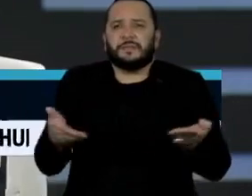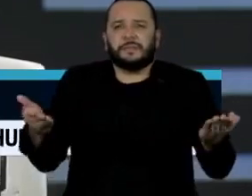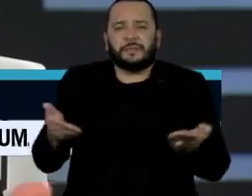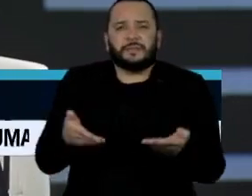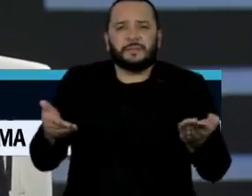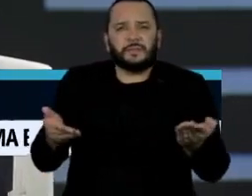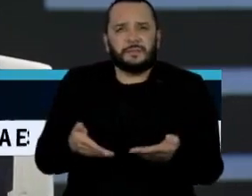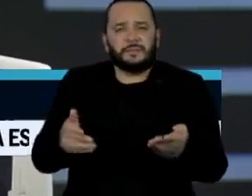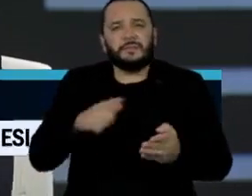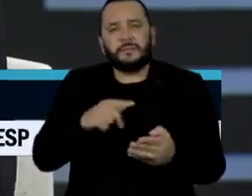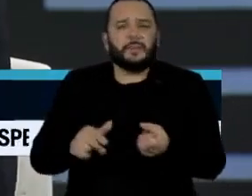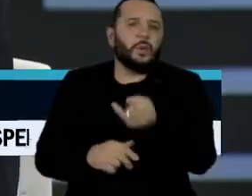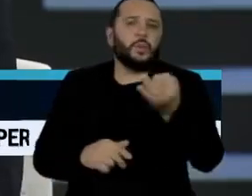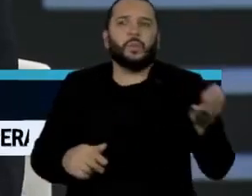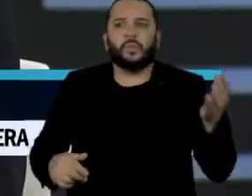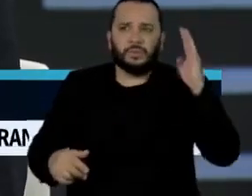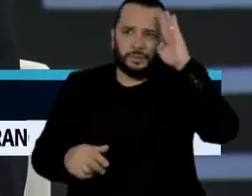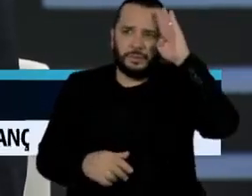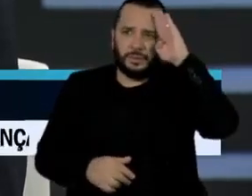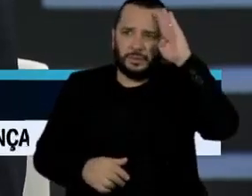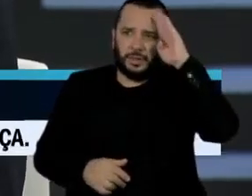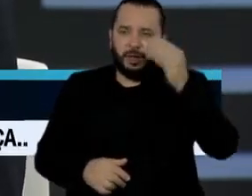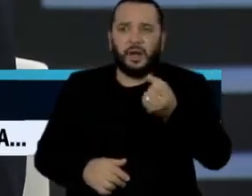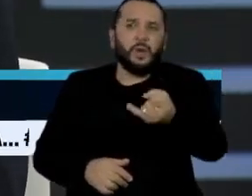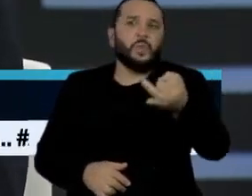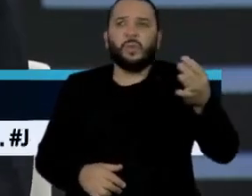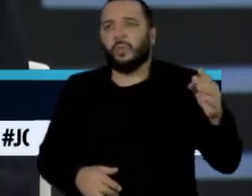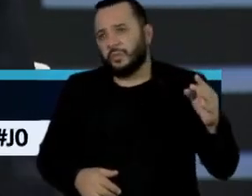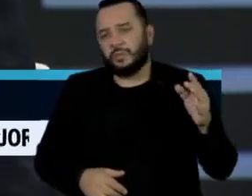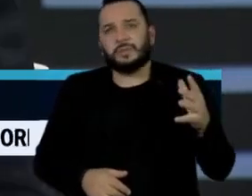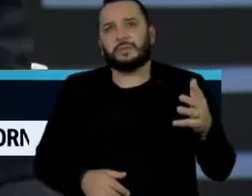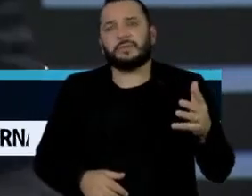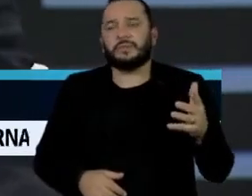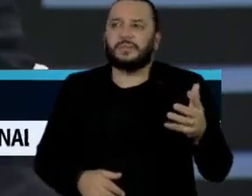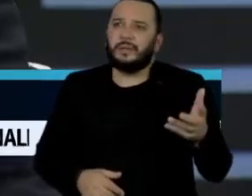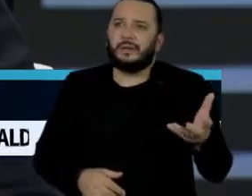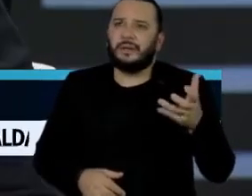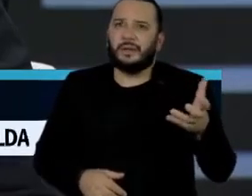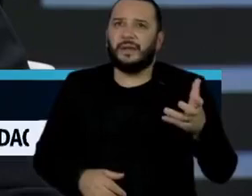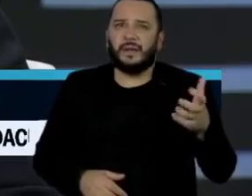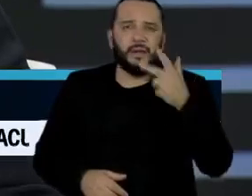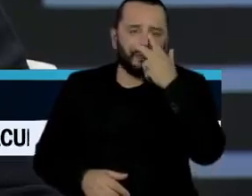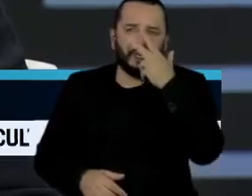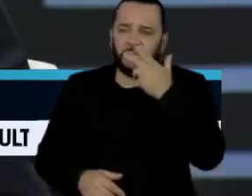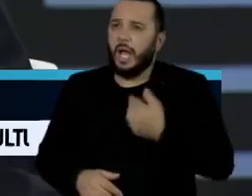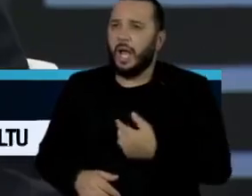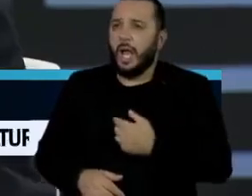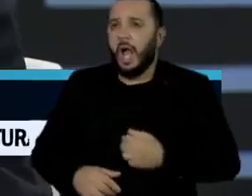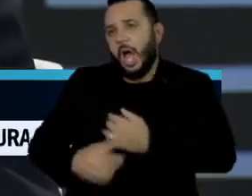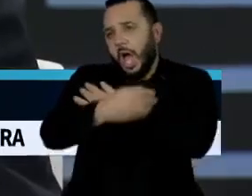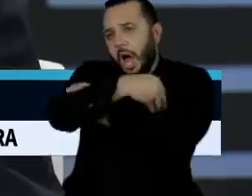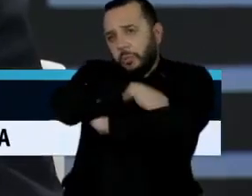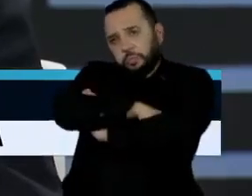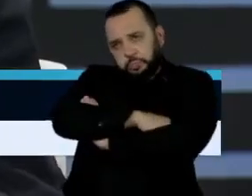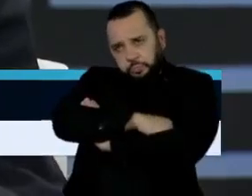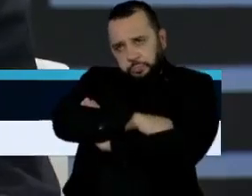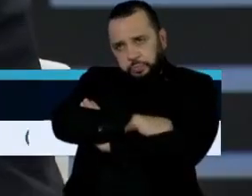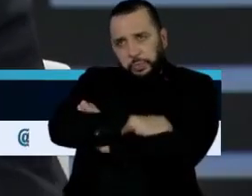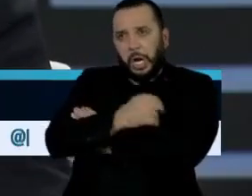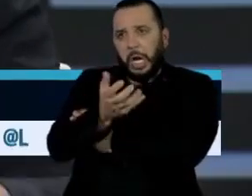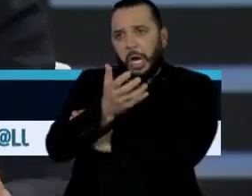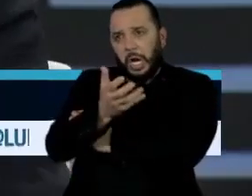tem alguns militares querendo ficam me parece até magoado né porque eu queria